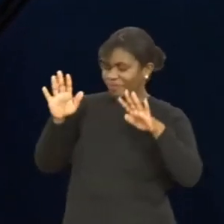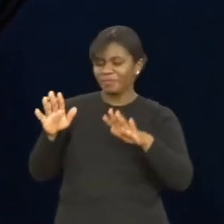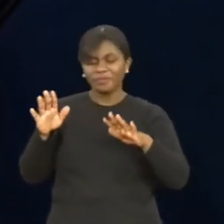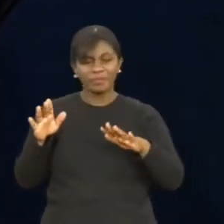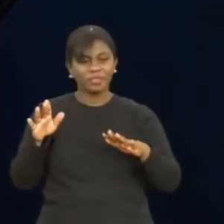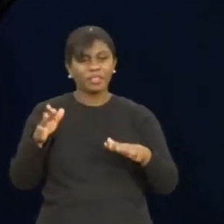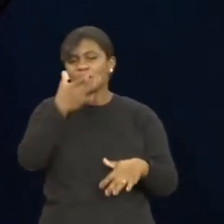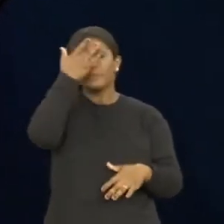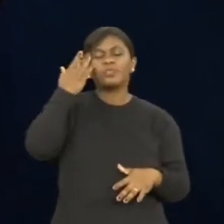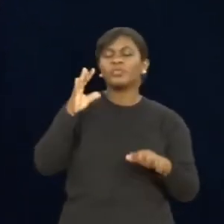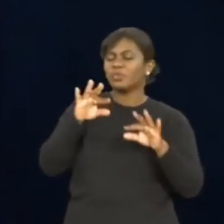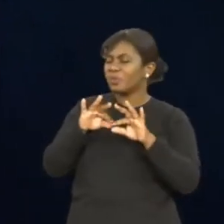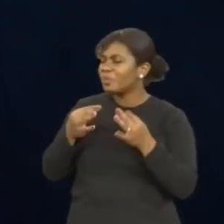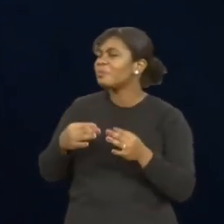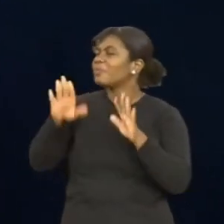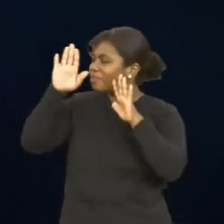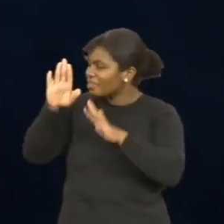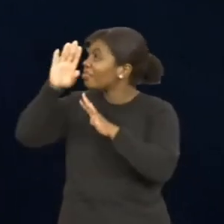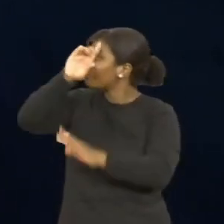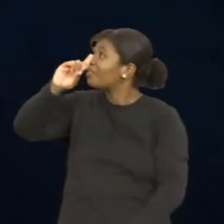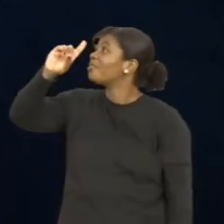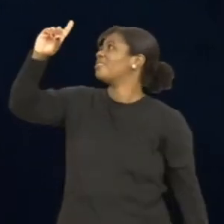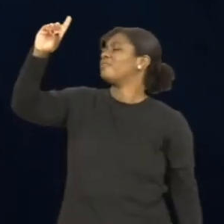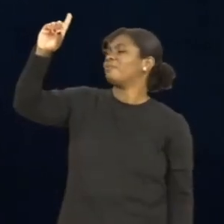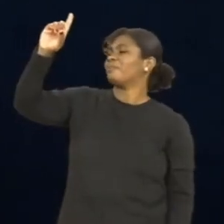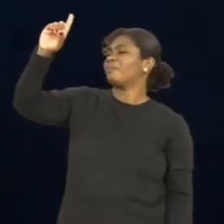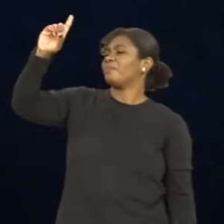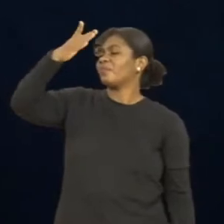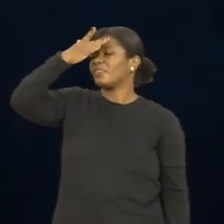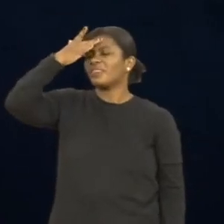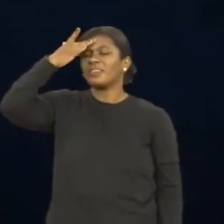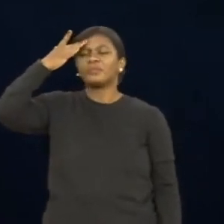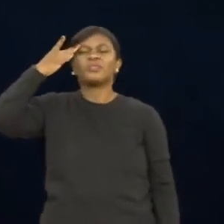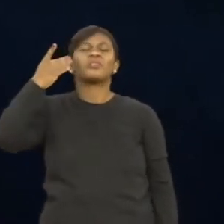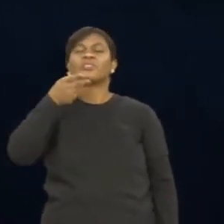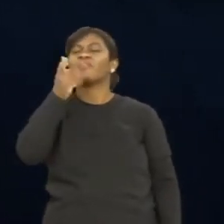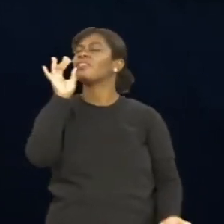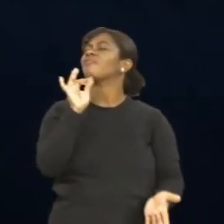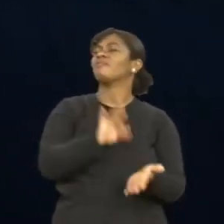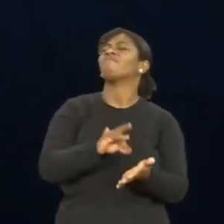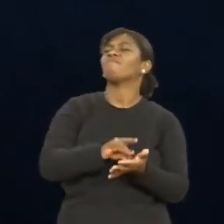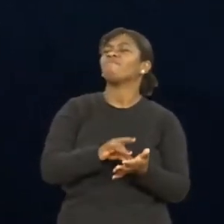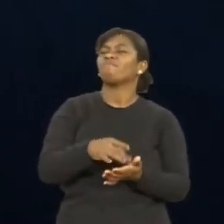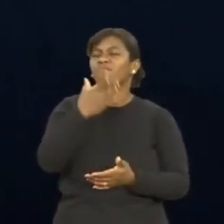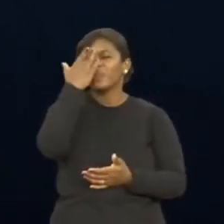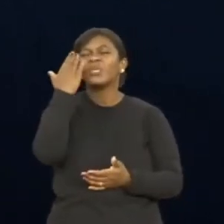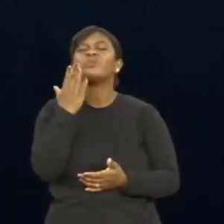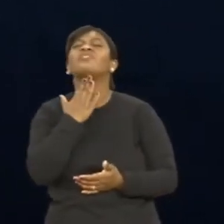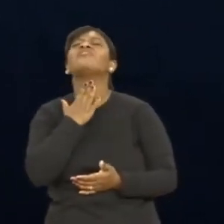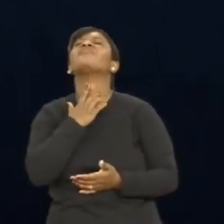Os humildes te adoram. Os sinceros, os